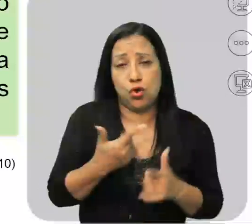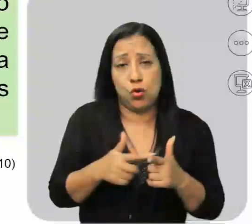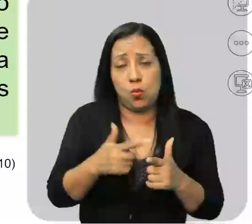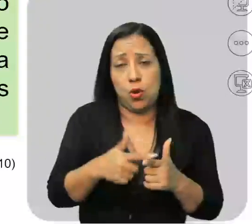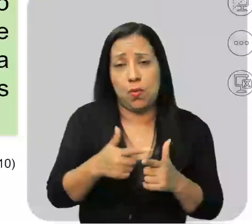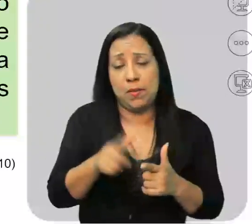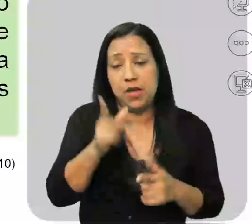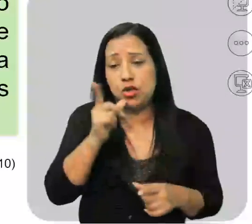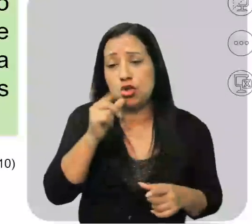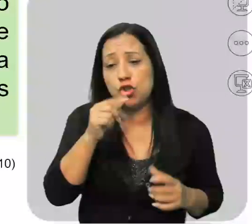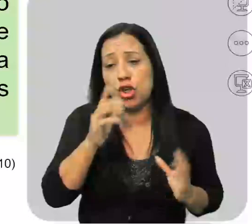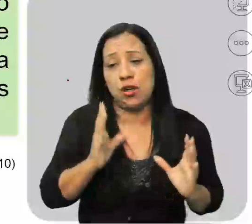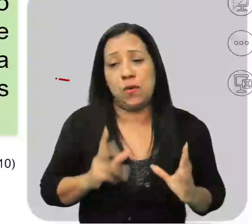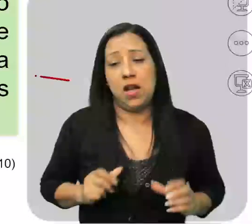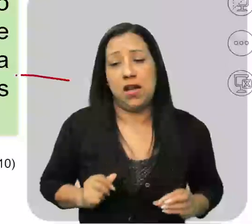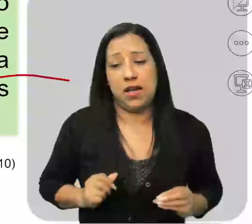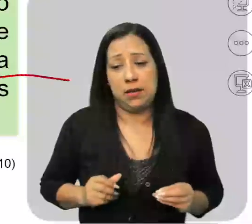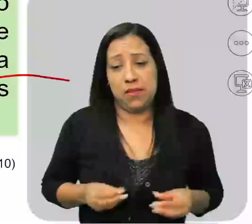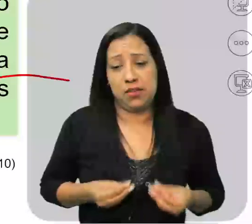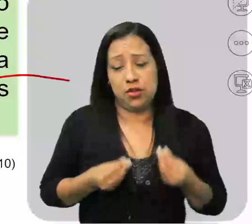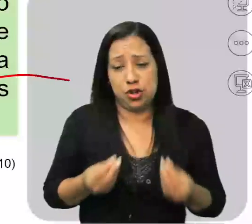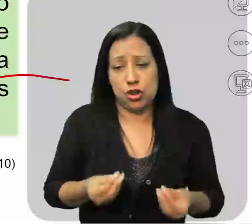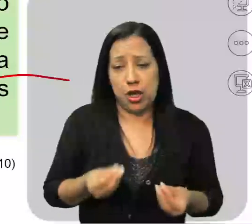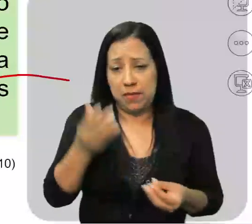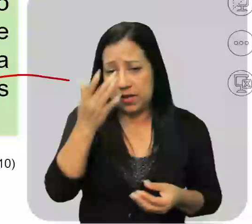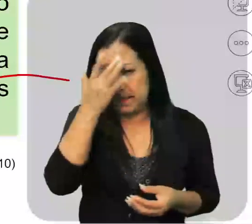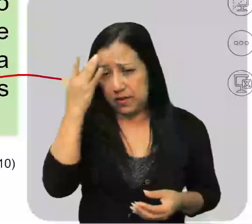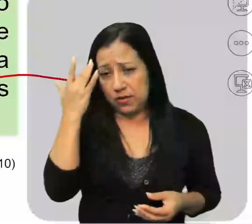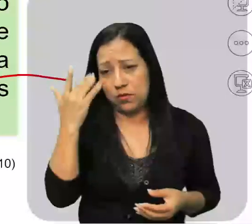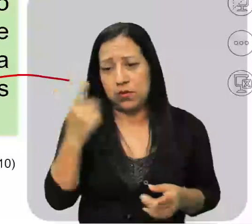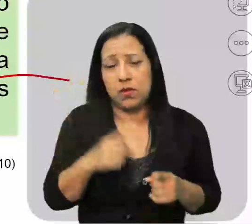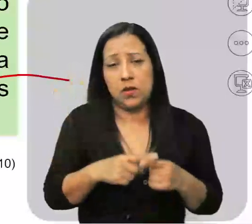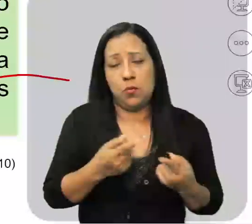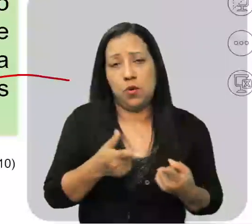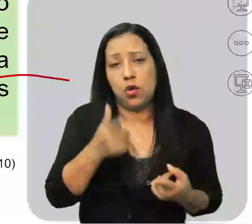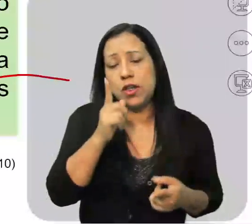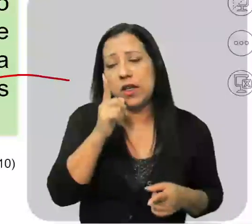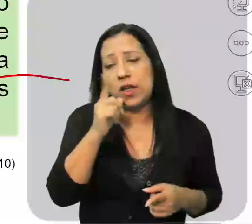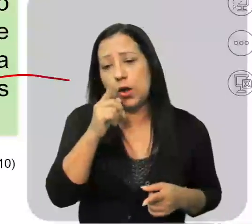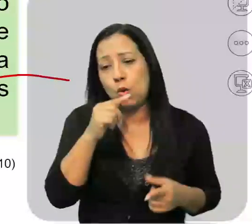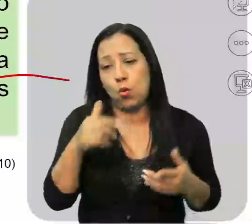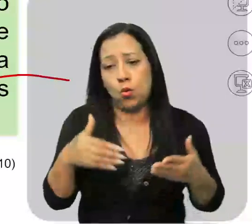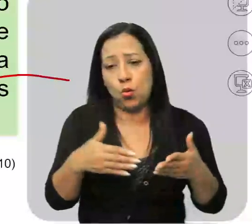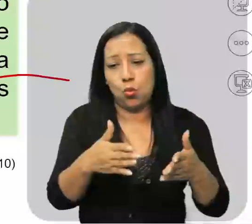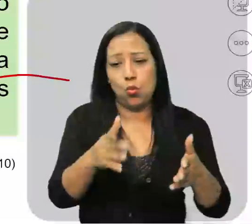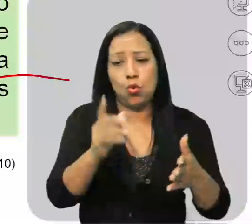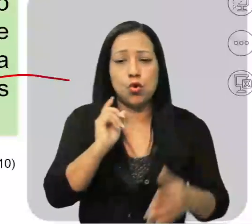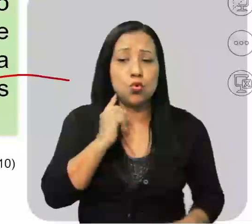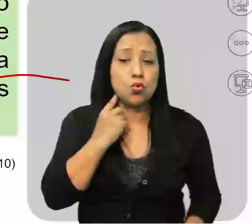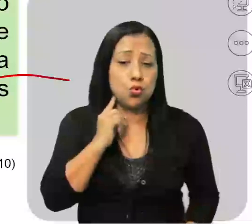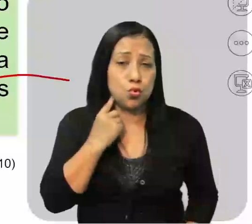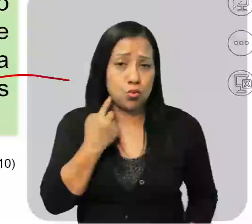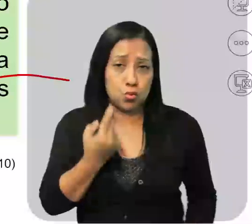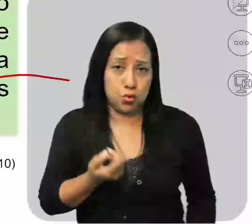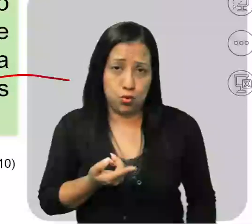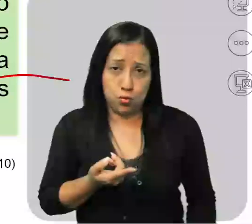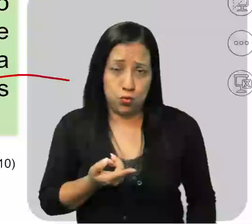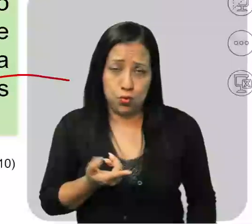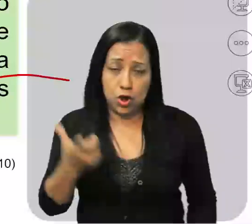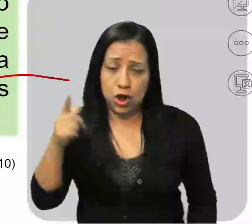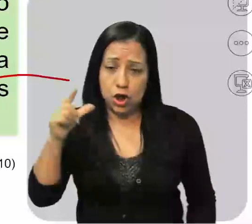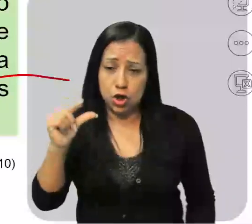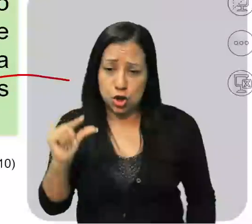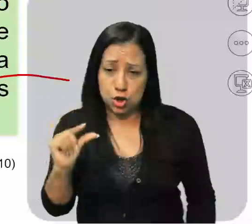à escassez de água potável nas grandes cidades brasileiras. Ou seja, rio